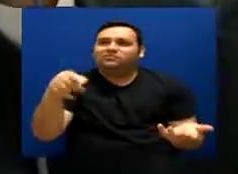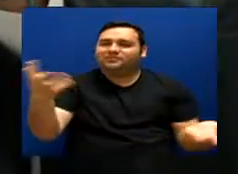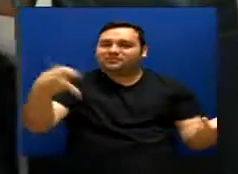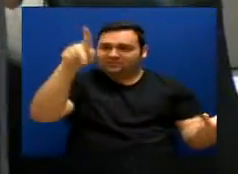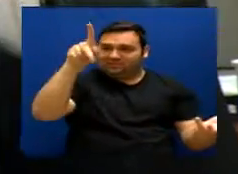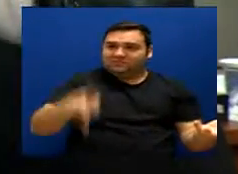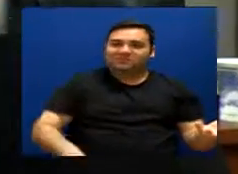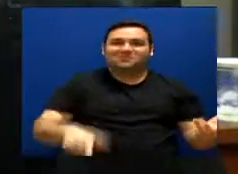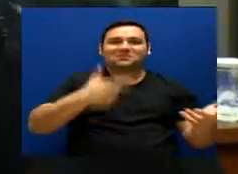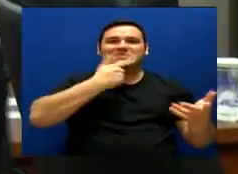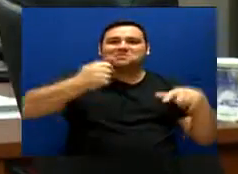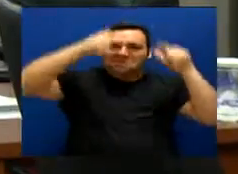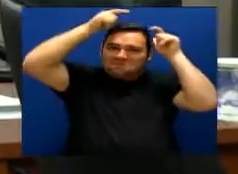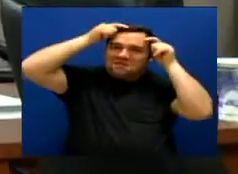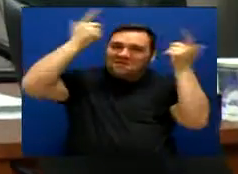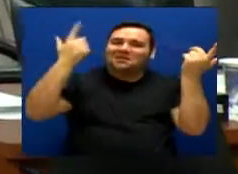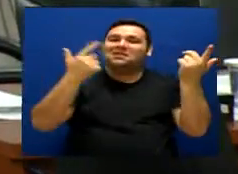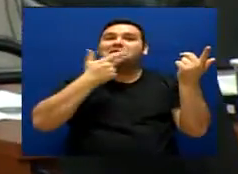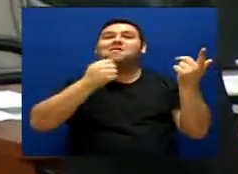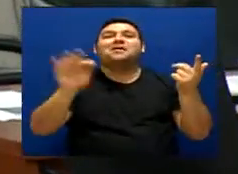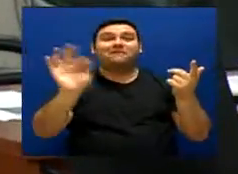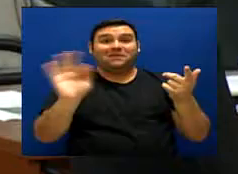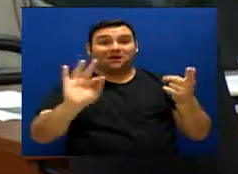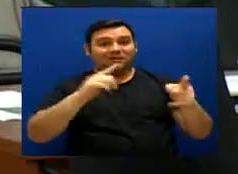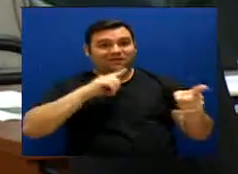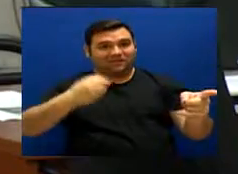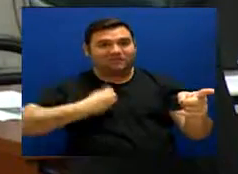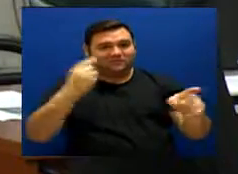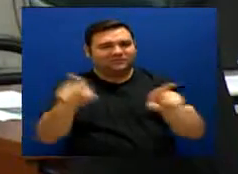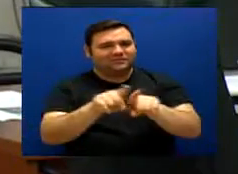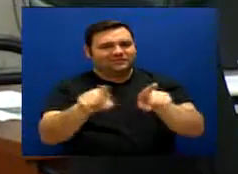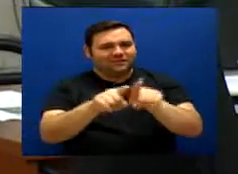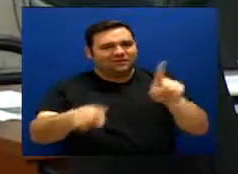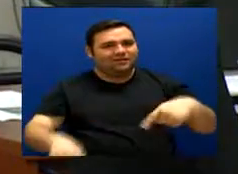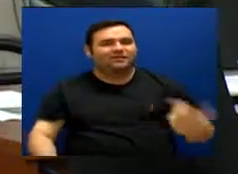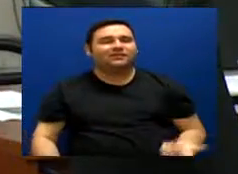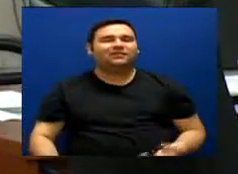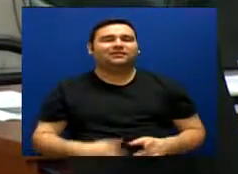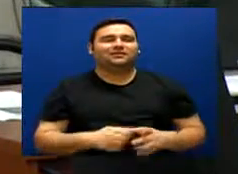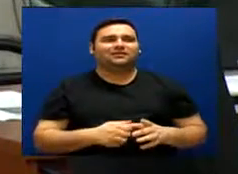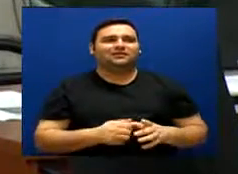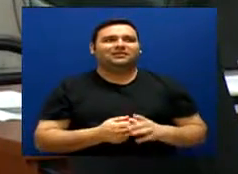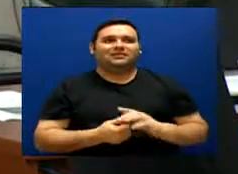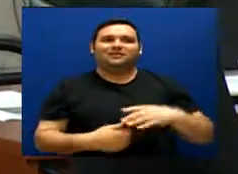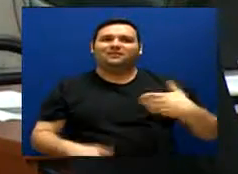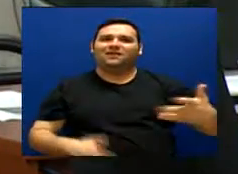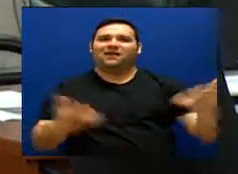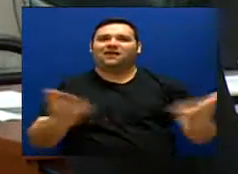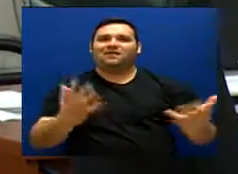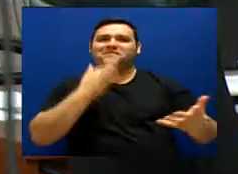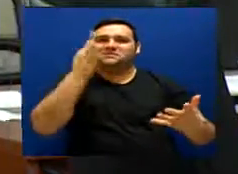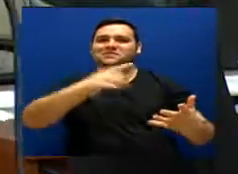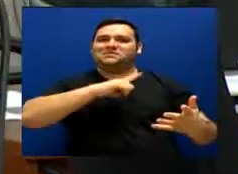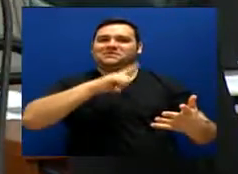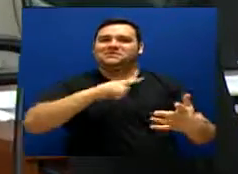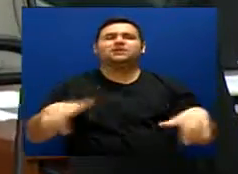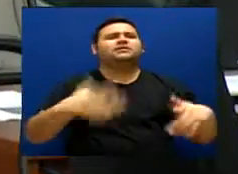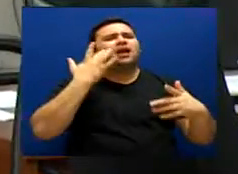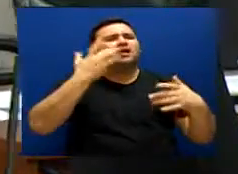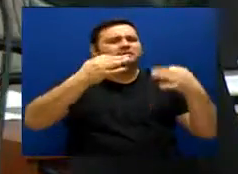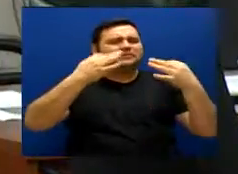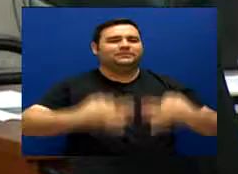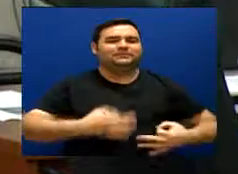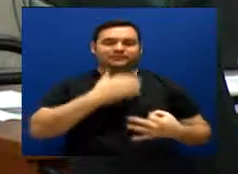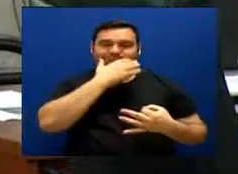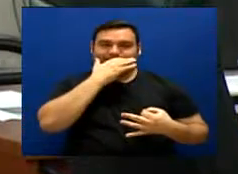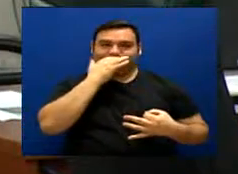o nosso príncipe, o França também estava lá, né, França? Não estava? Tá, mas vai estar agora na próxima. Então eu tenho